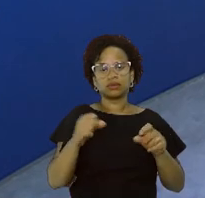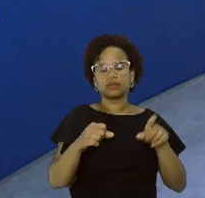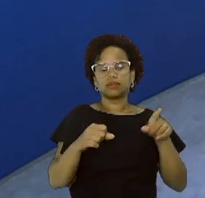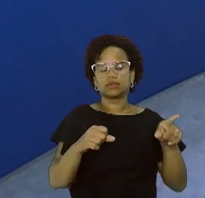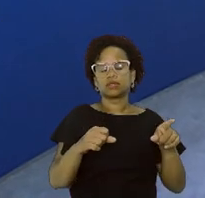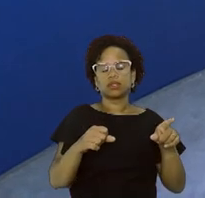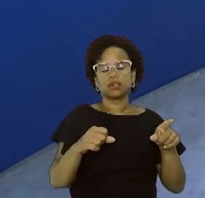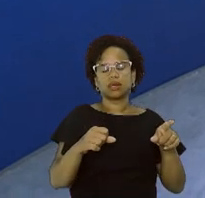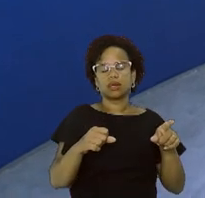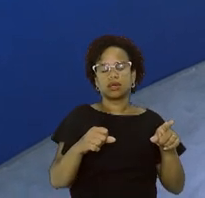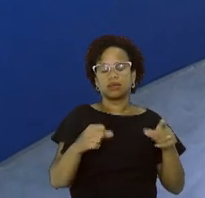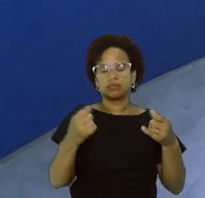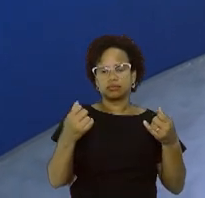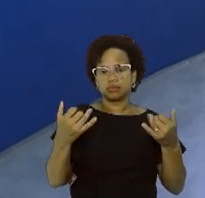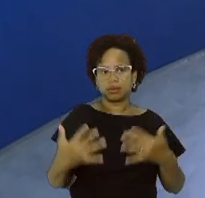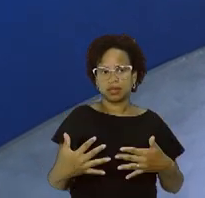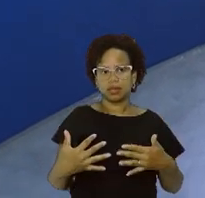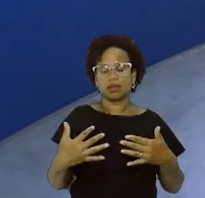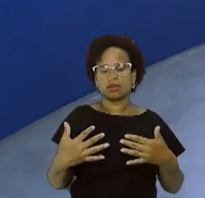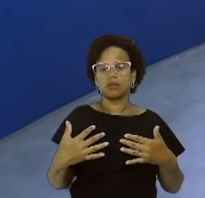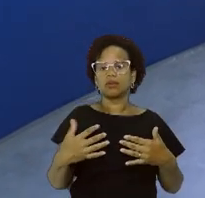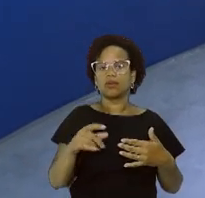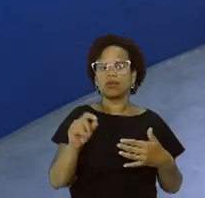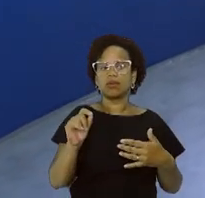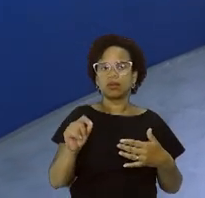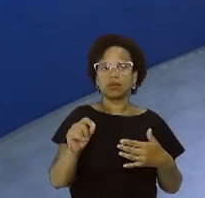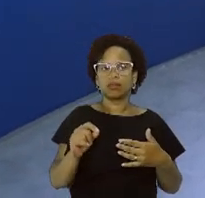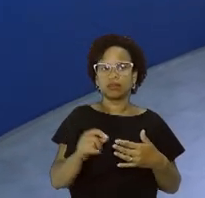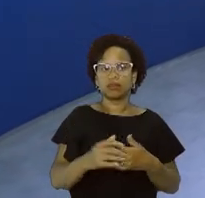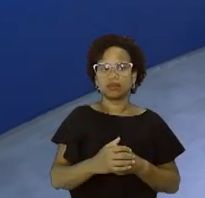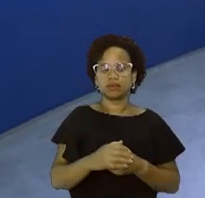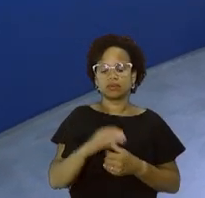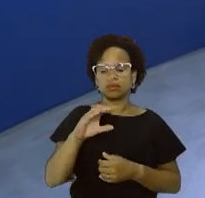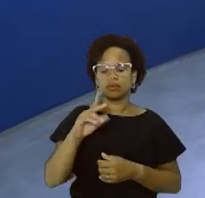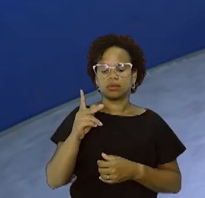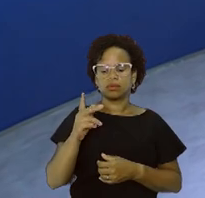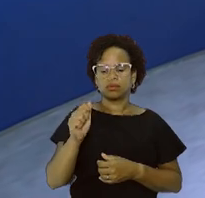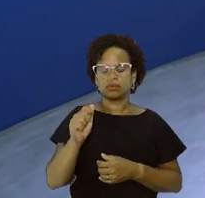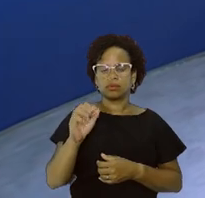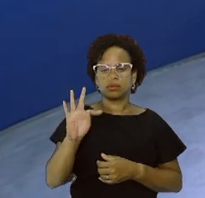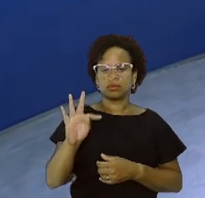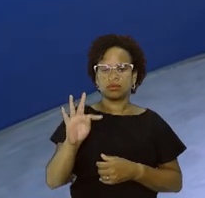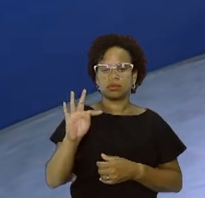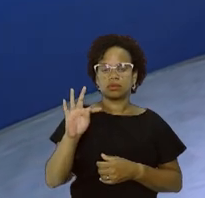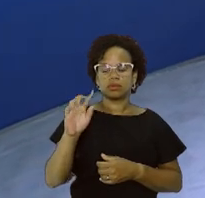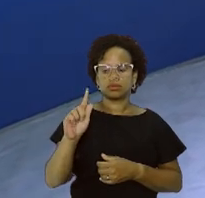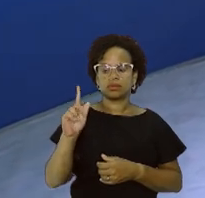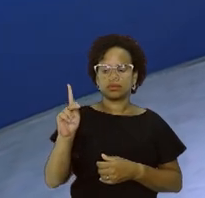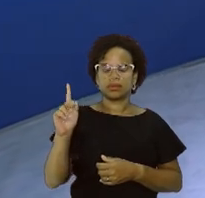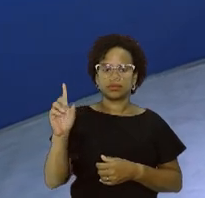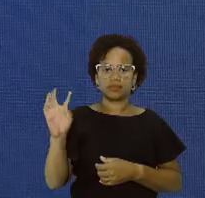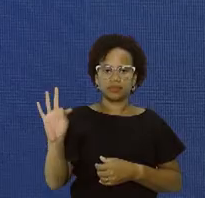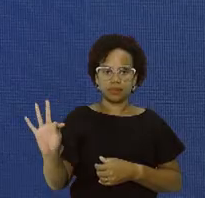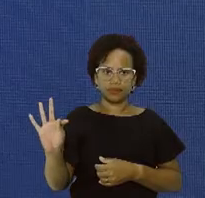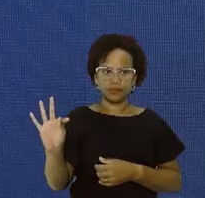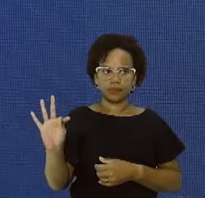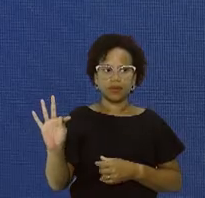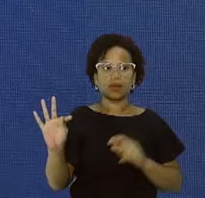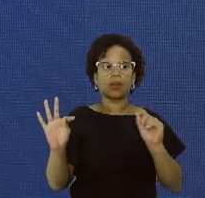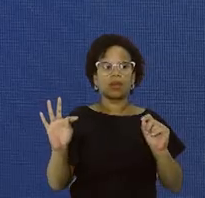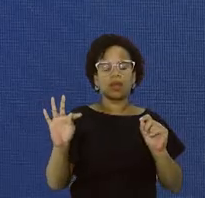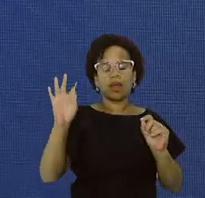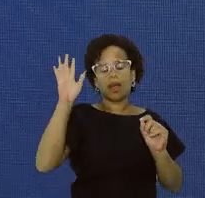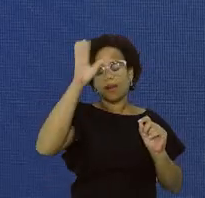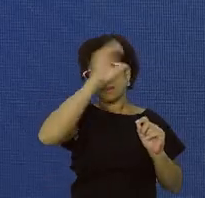é uma ferramenta que sim até levanta questões éticas um pouco né porque tem a ver com você o aprendizagem a capacidade